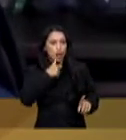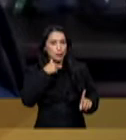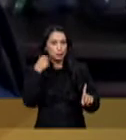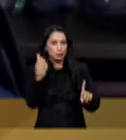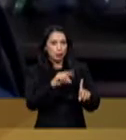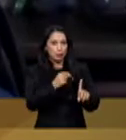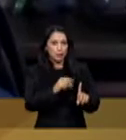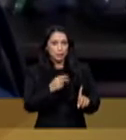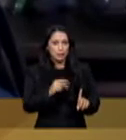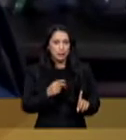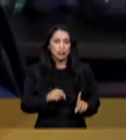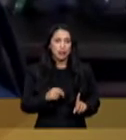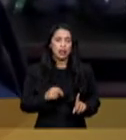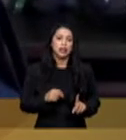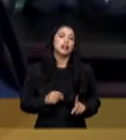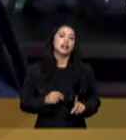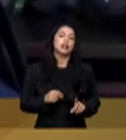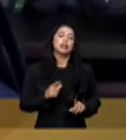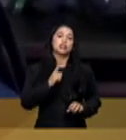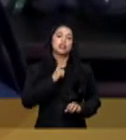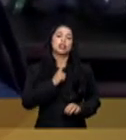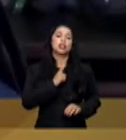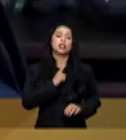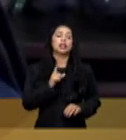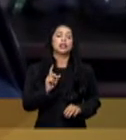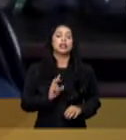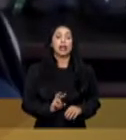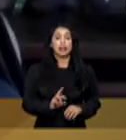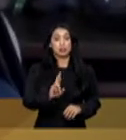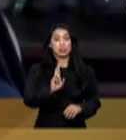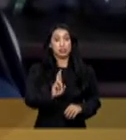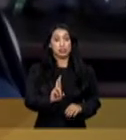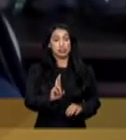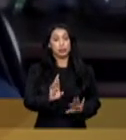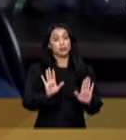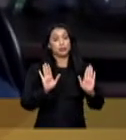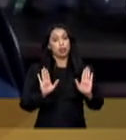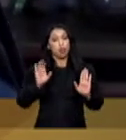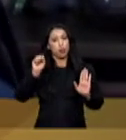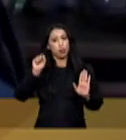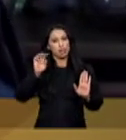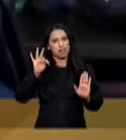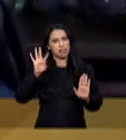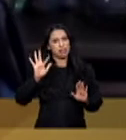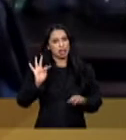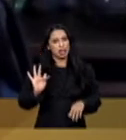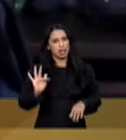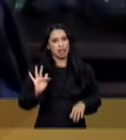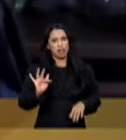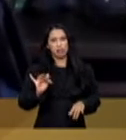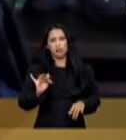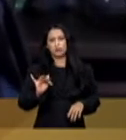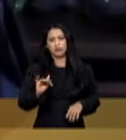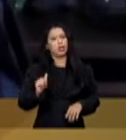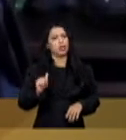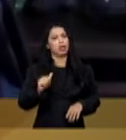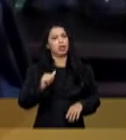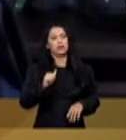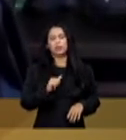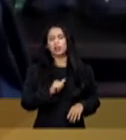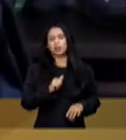à representação. E o Supremo Tribunal Federal declarou inconstitucional essa previsão